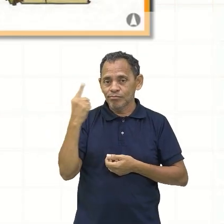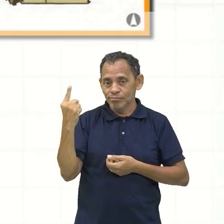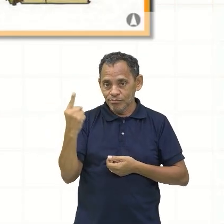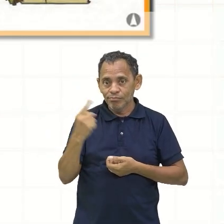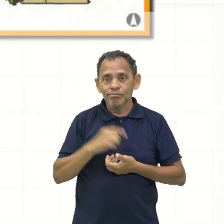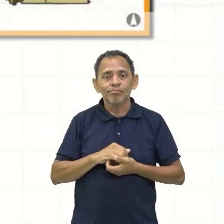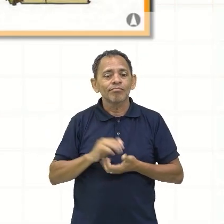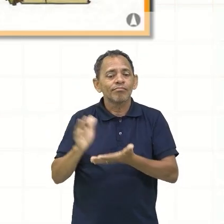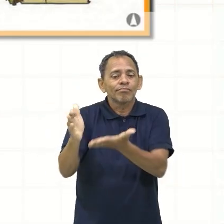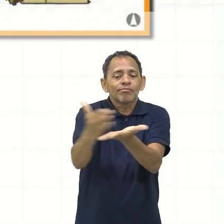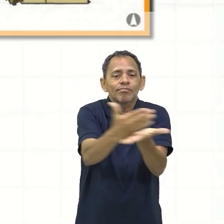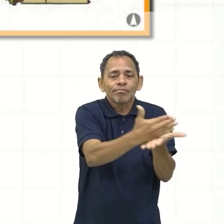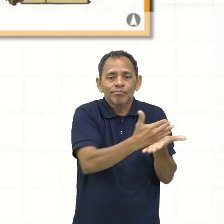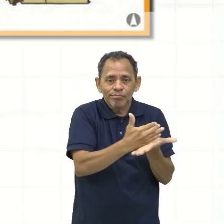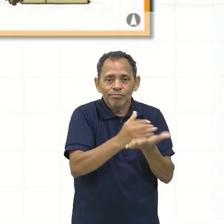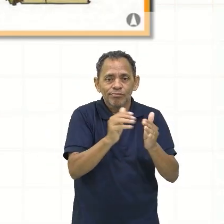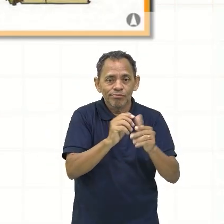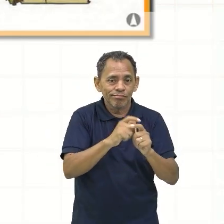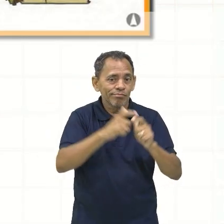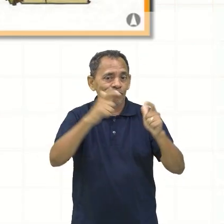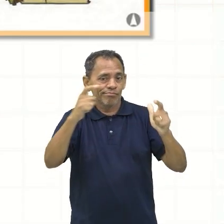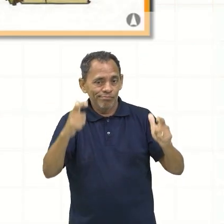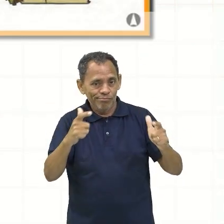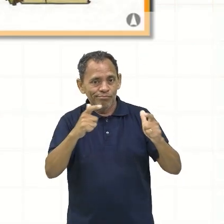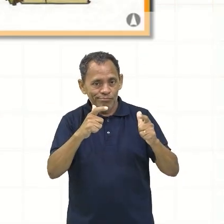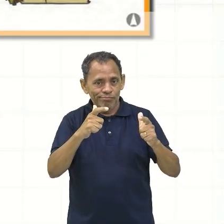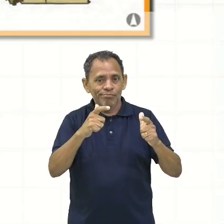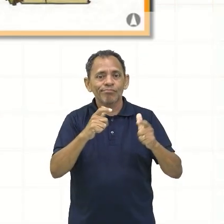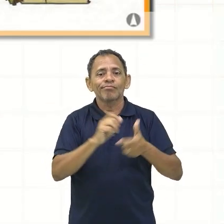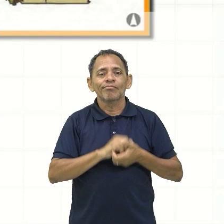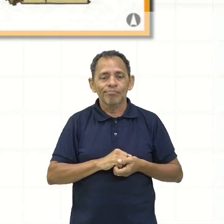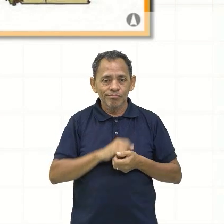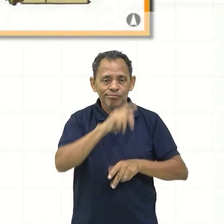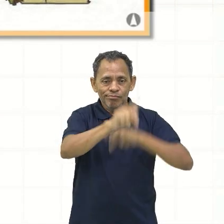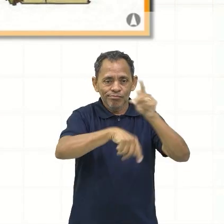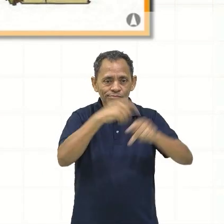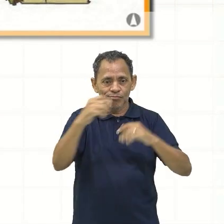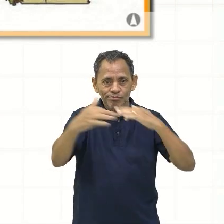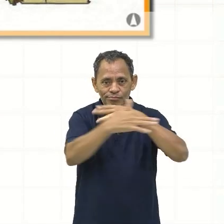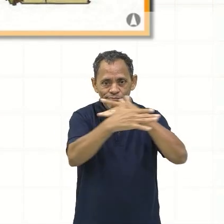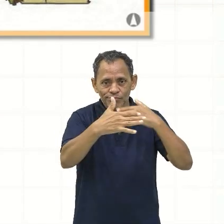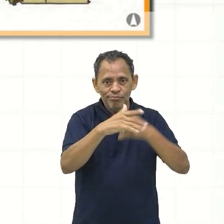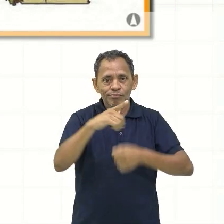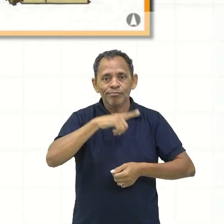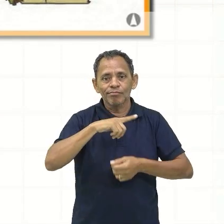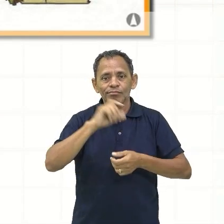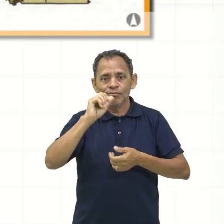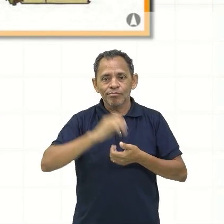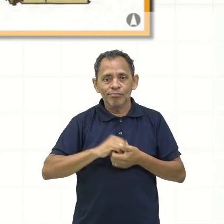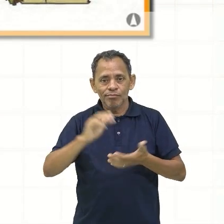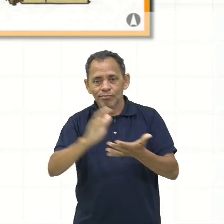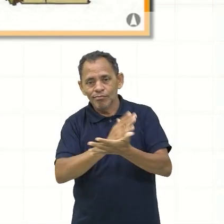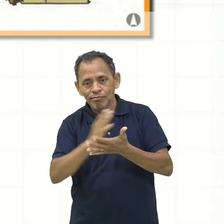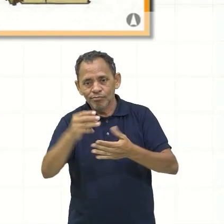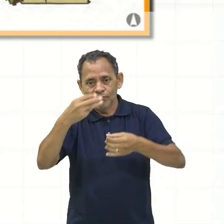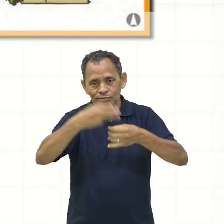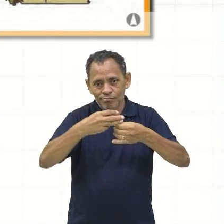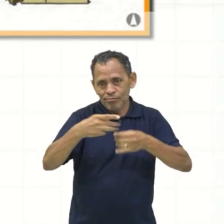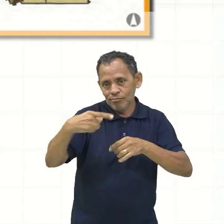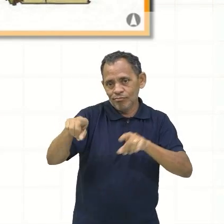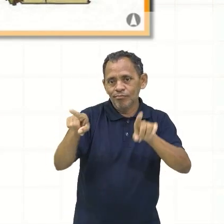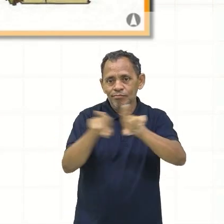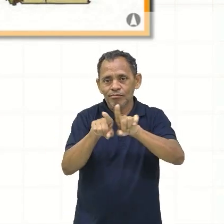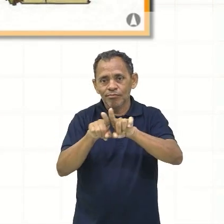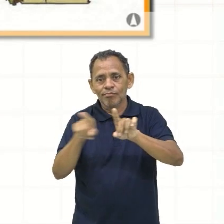concentra a maior parte dessa população urbana. E aí a gente vai ter alguns outros municípios onde nós temos